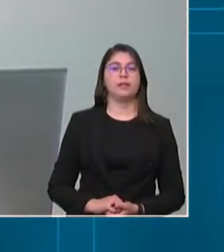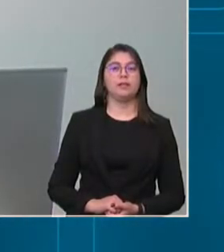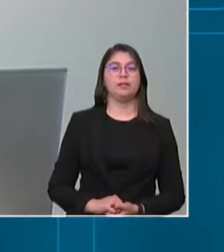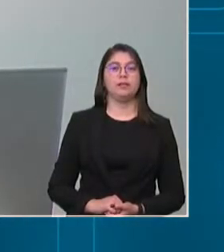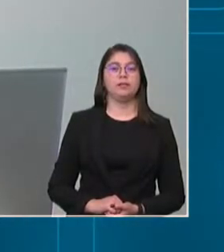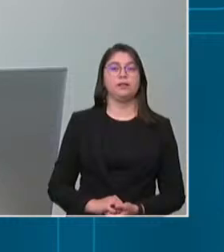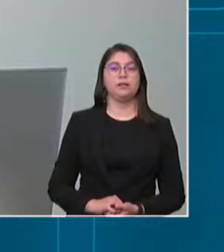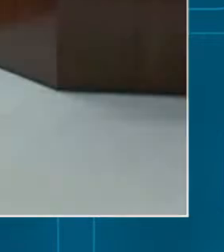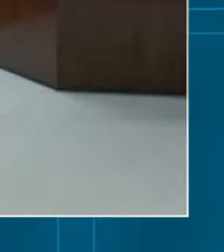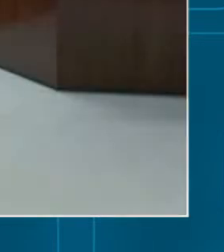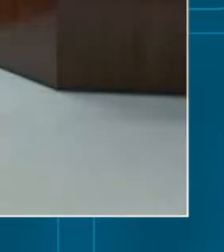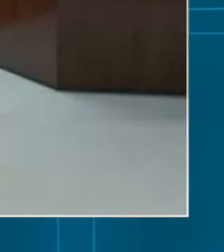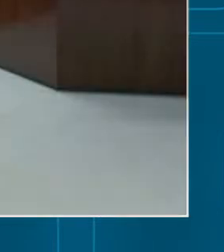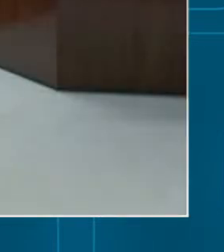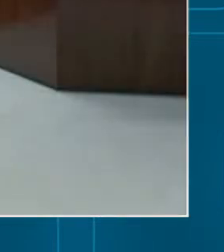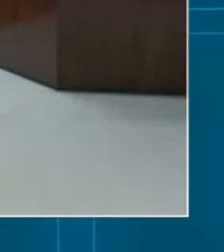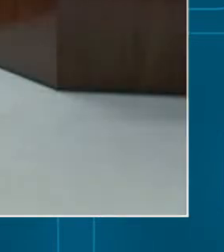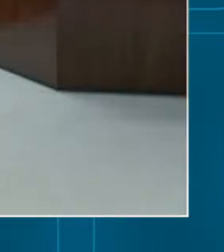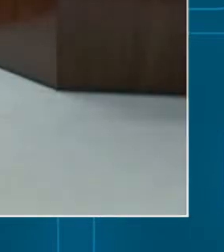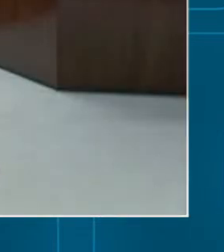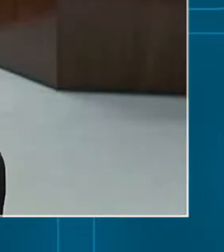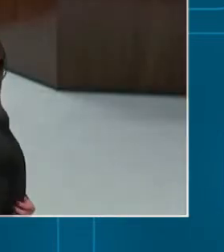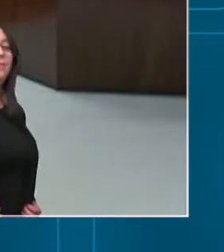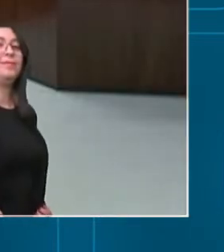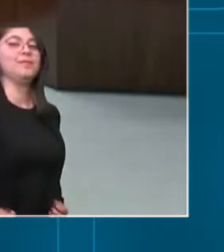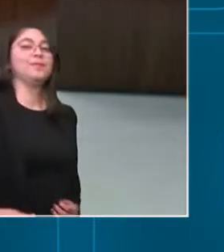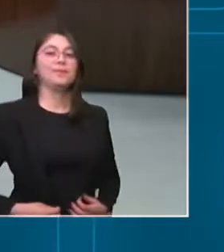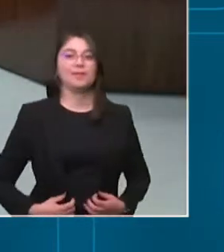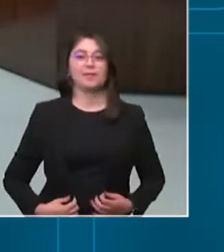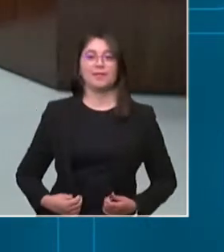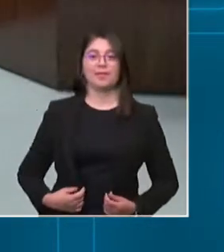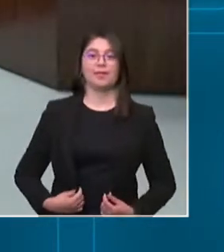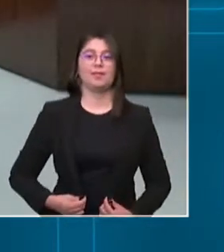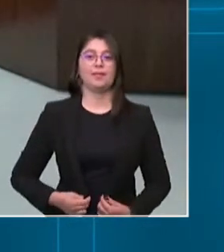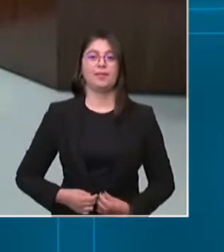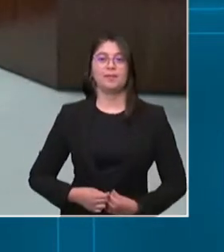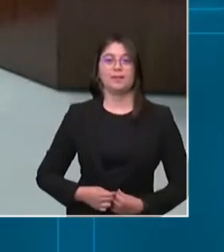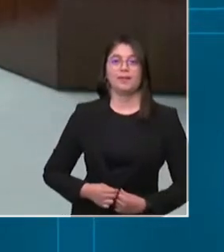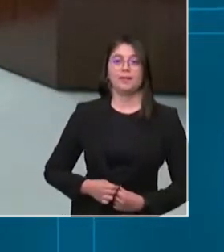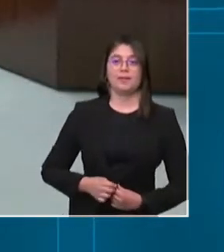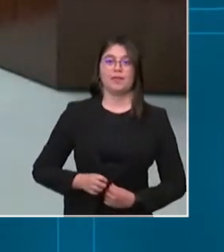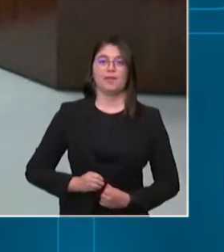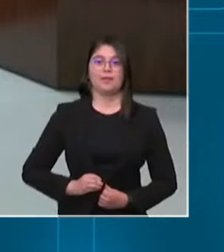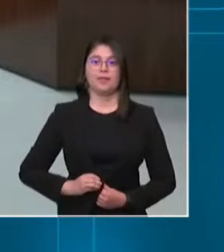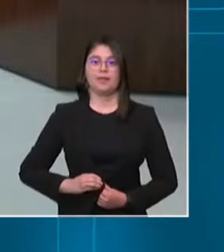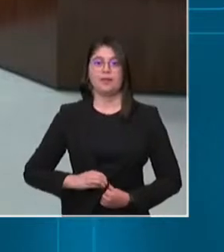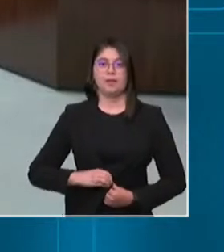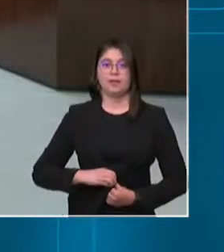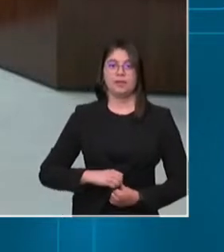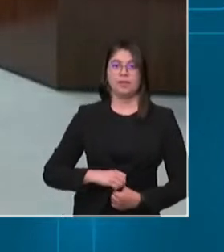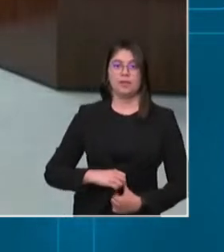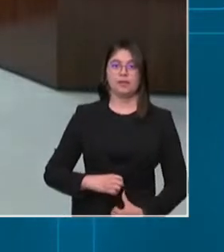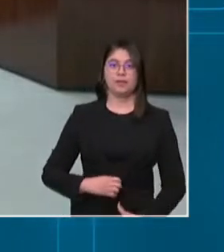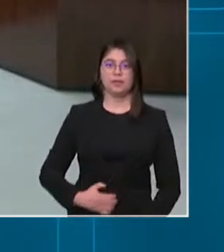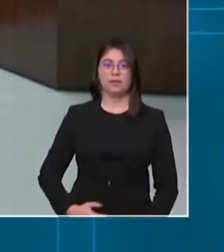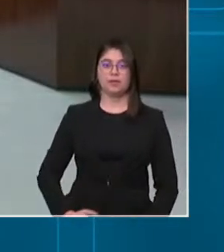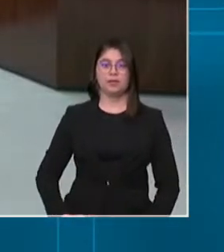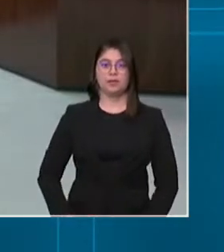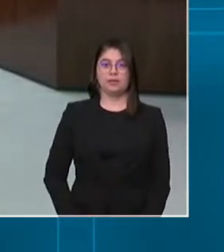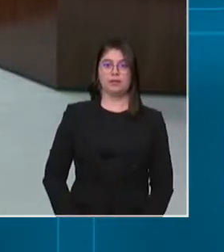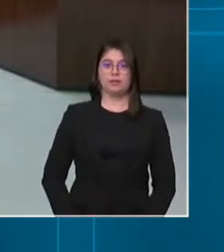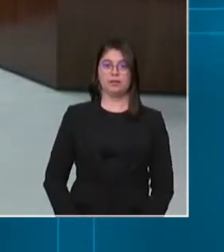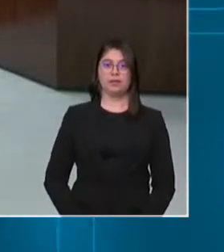um ímpeto ou um impulso de bolsonaristas levarem isso, por exemplo, para congressistas norte-americanos, mas não